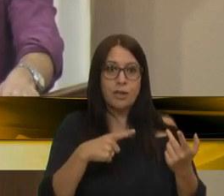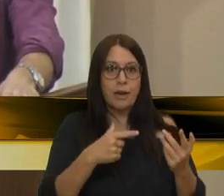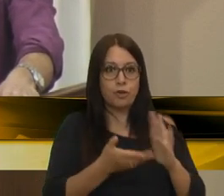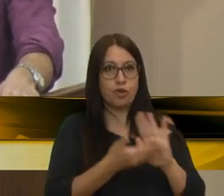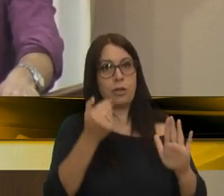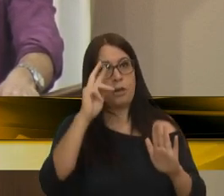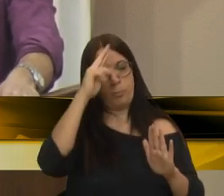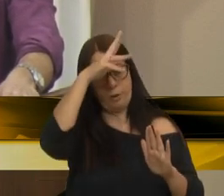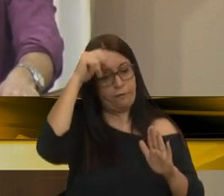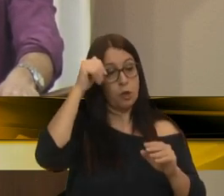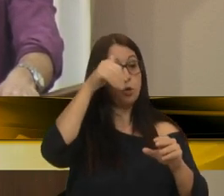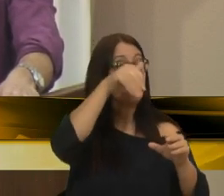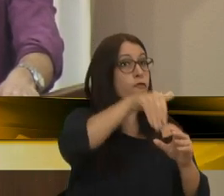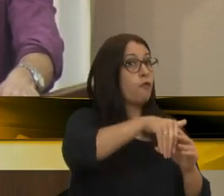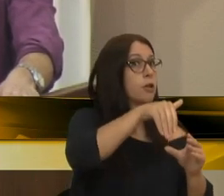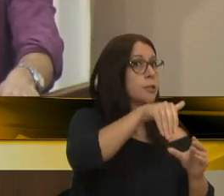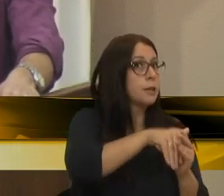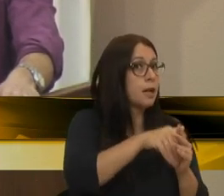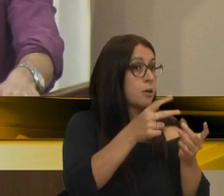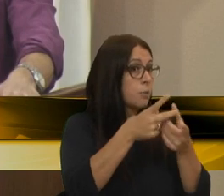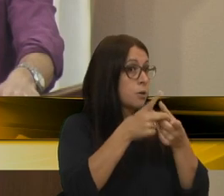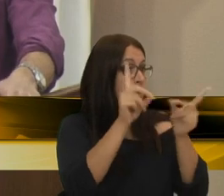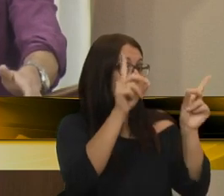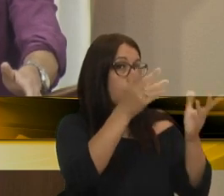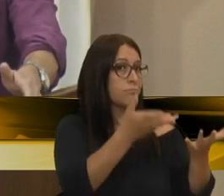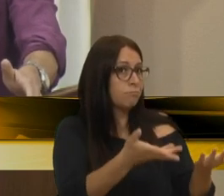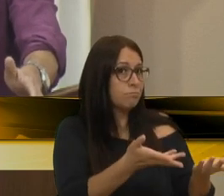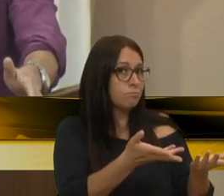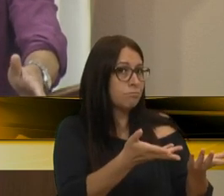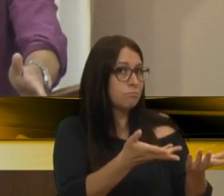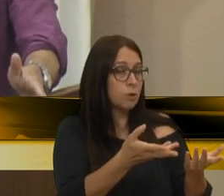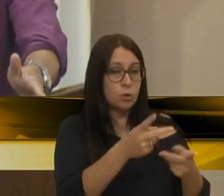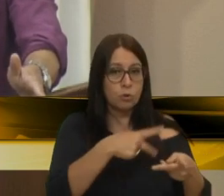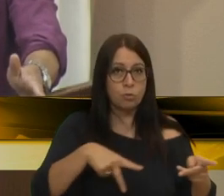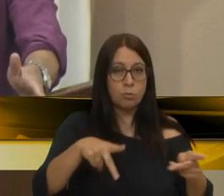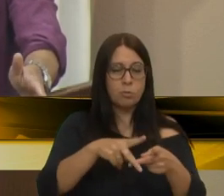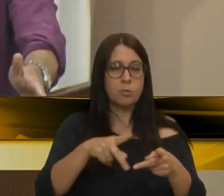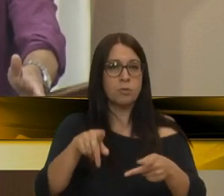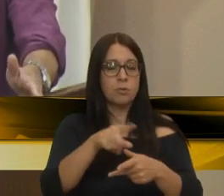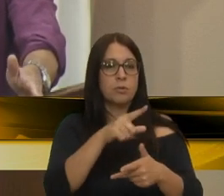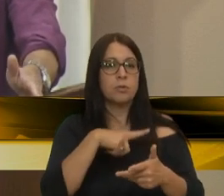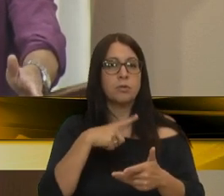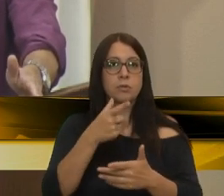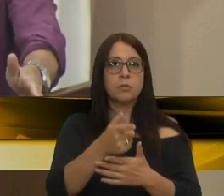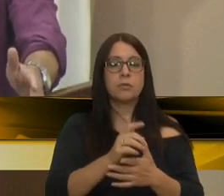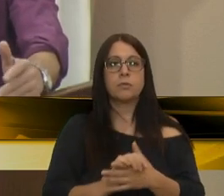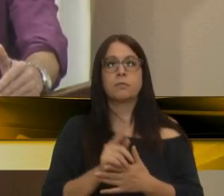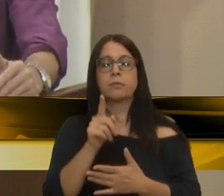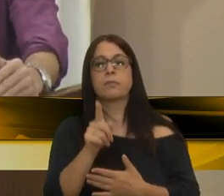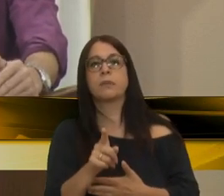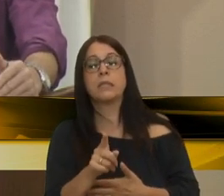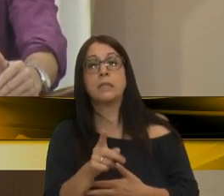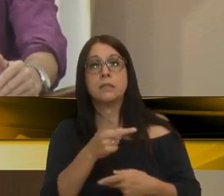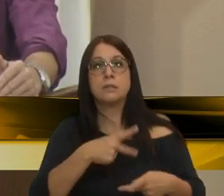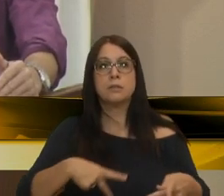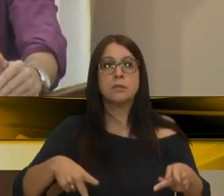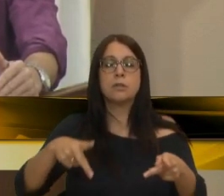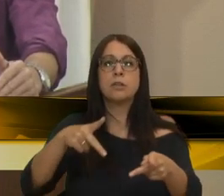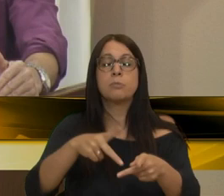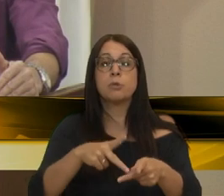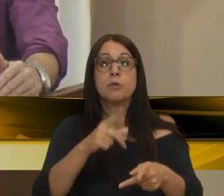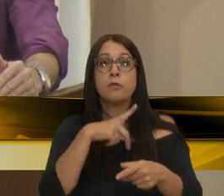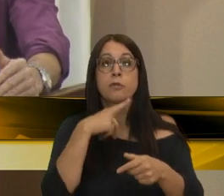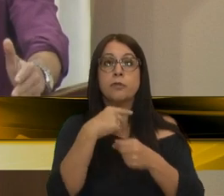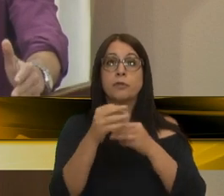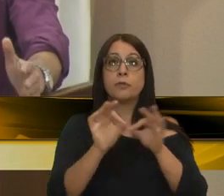prefeito que foi eleito pelo voto democrático, o povo escolheu. Então, se o povo já está arrependido na